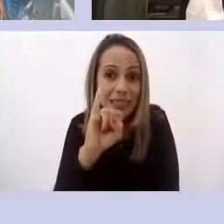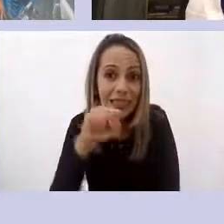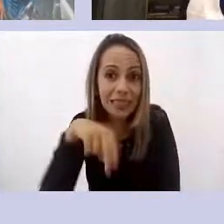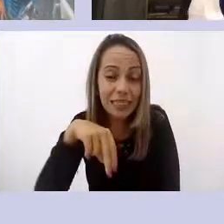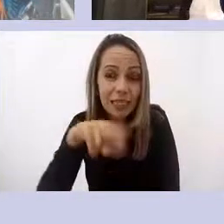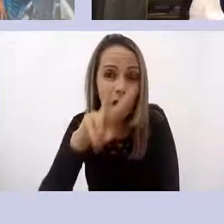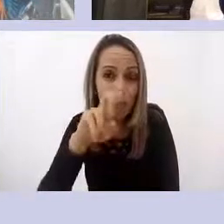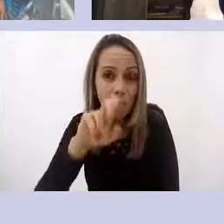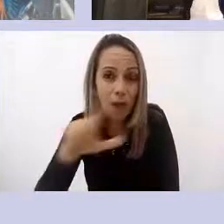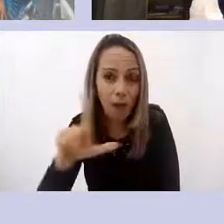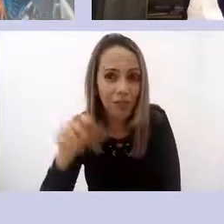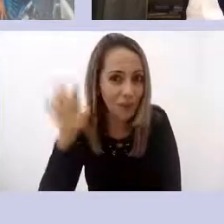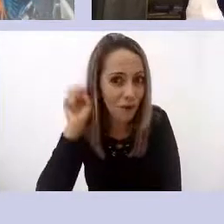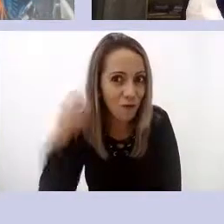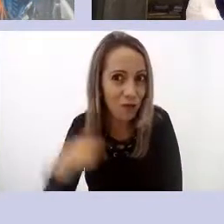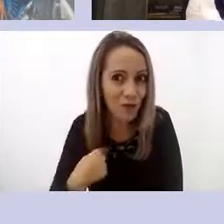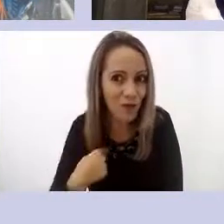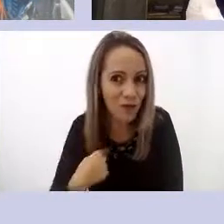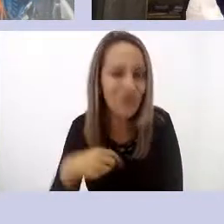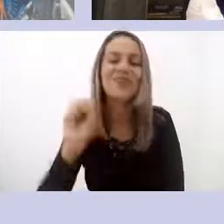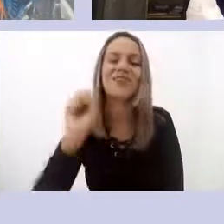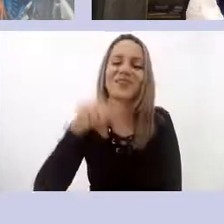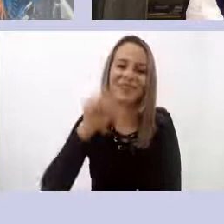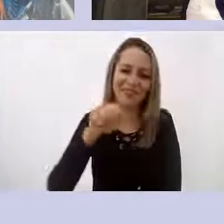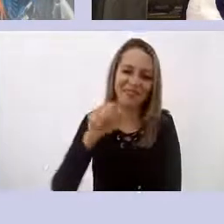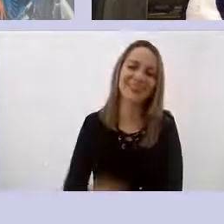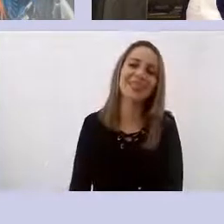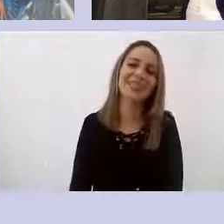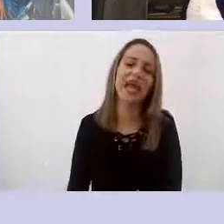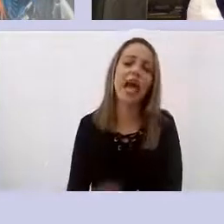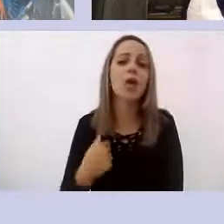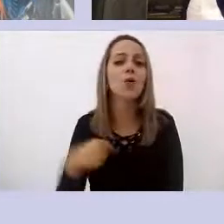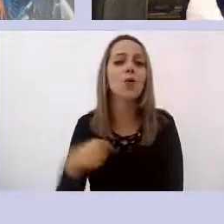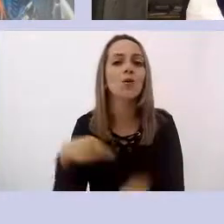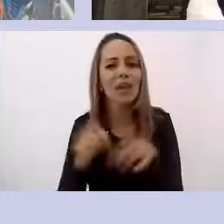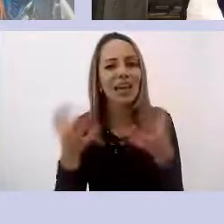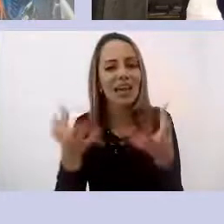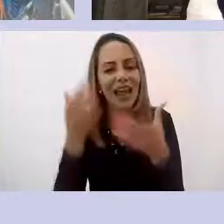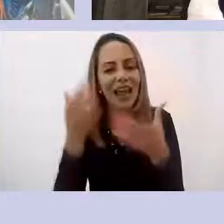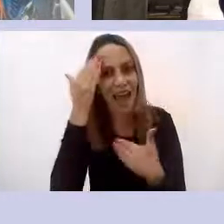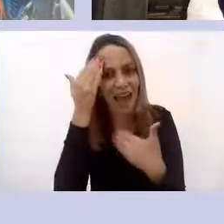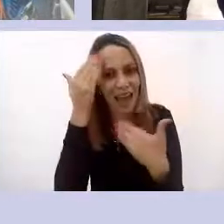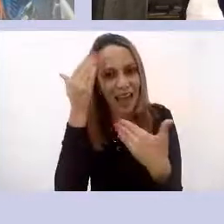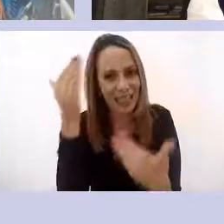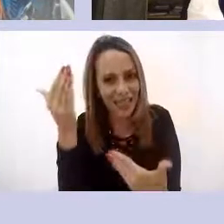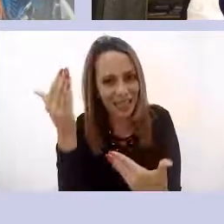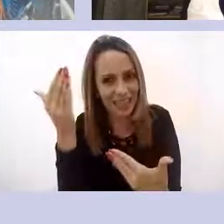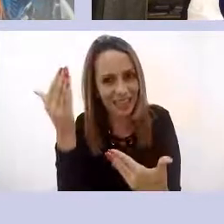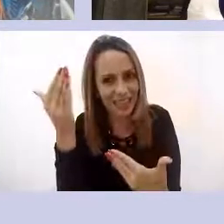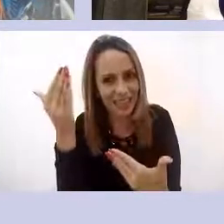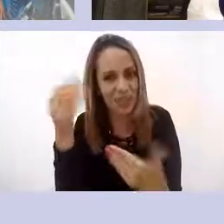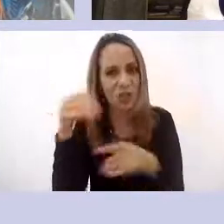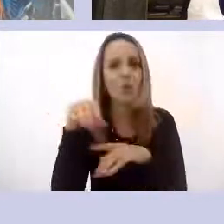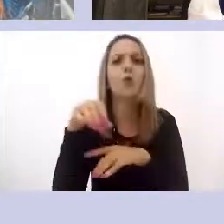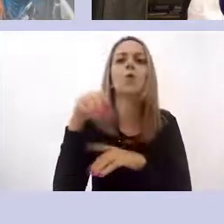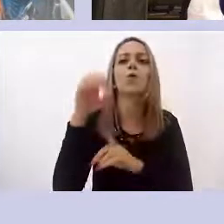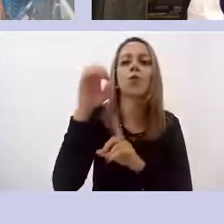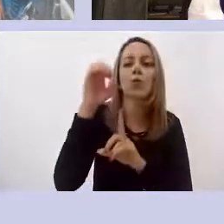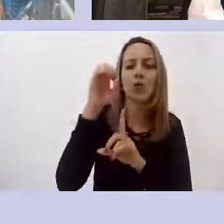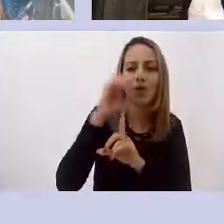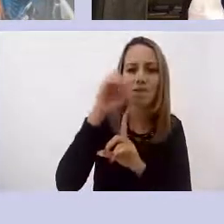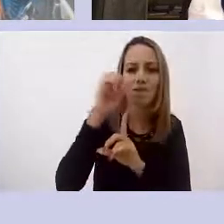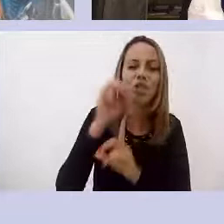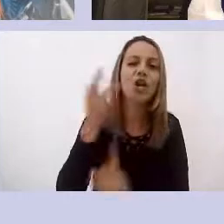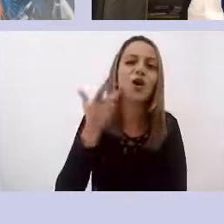Tá. Também gostaria de agradecer em nome, né, do IFMG Campus Ouro Preto